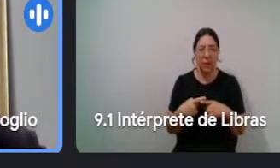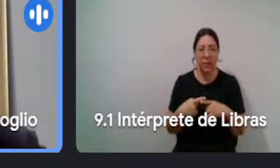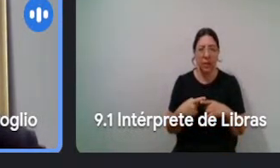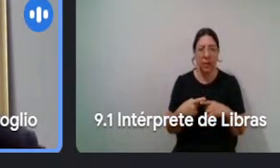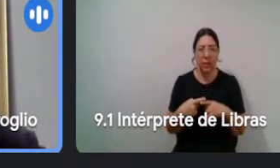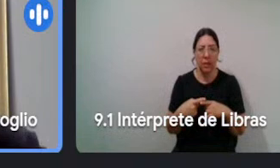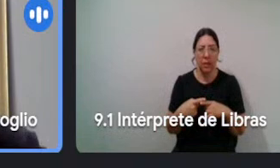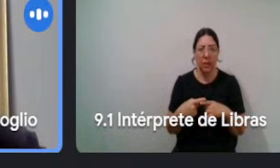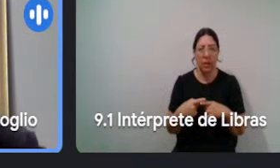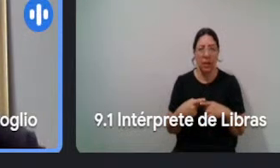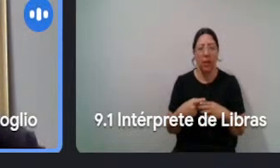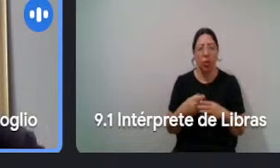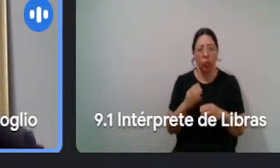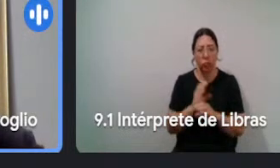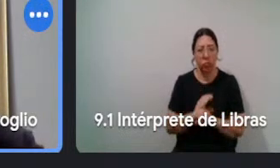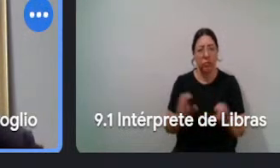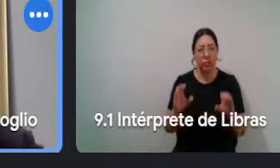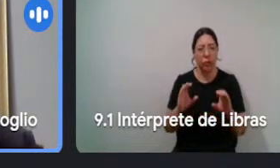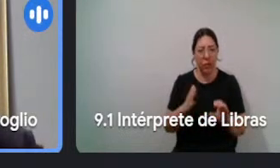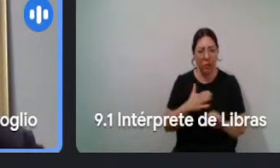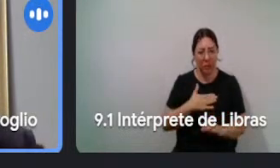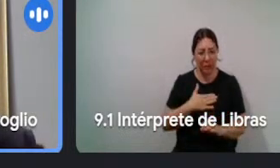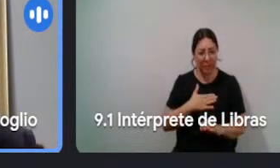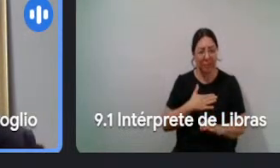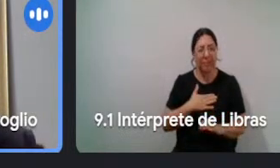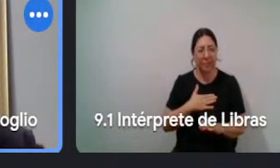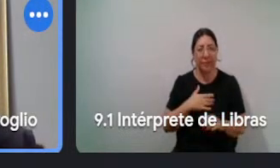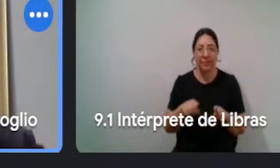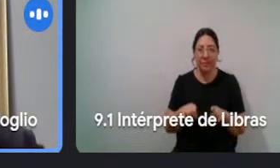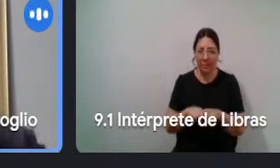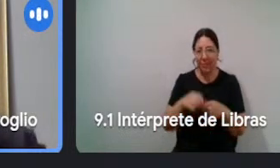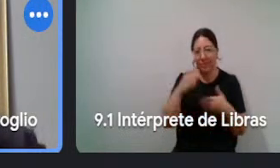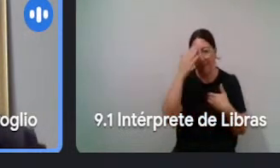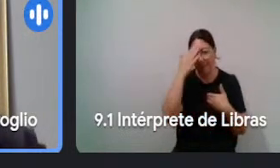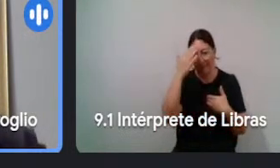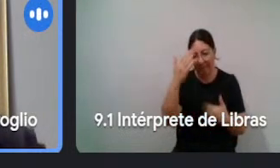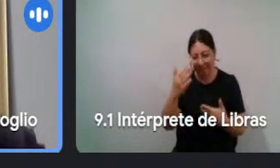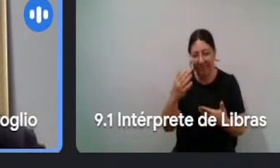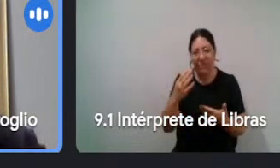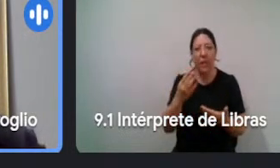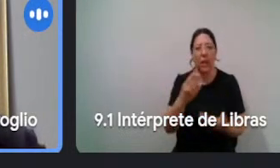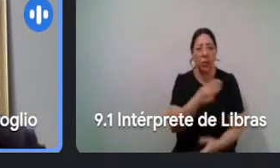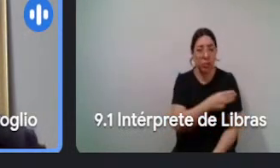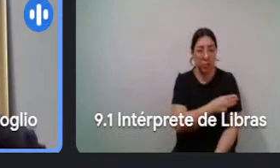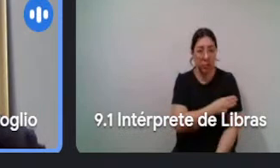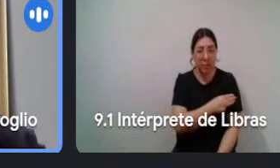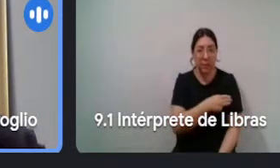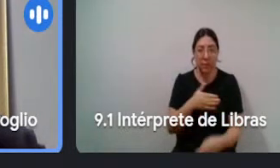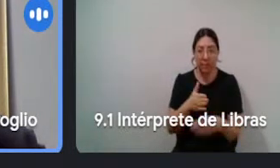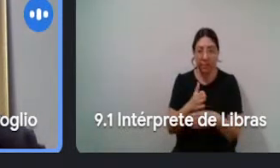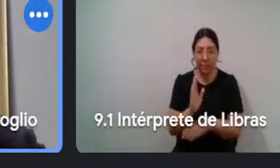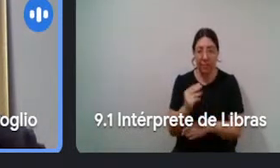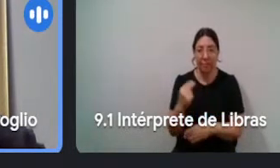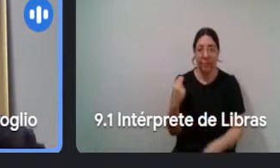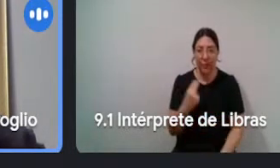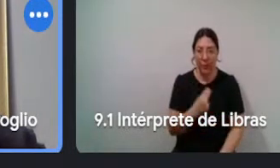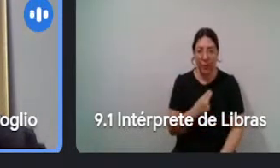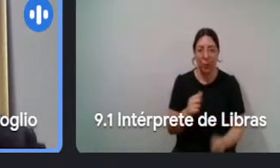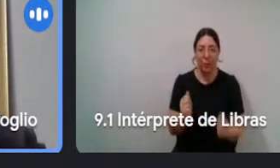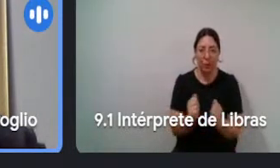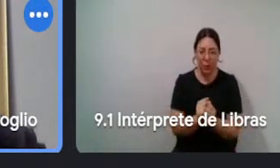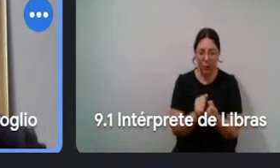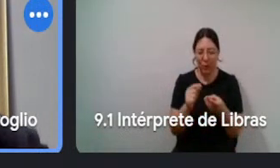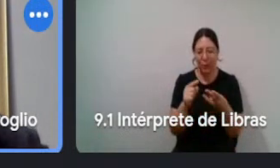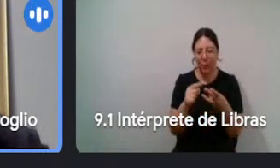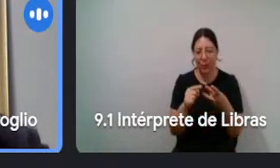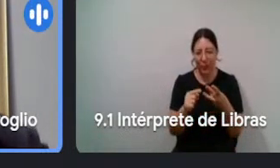também agradecer aos membros, né, por terem aprovado o meu nome juntamente com o da desembargadora Jaqueline e da doutora